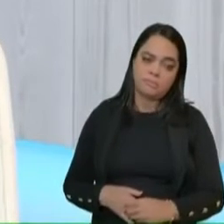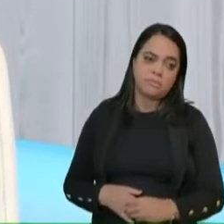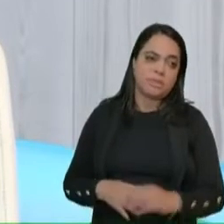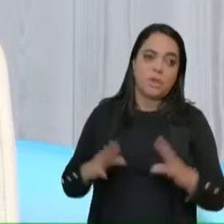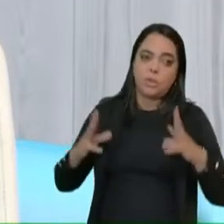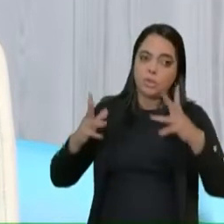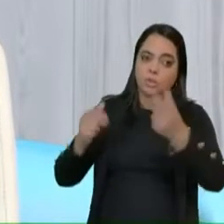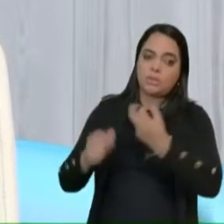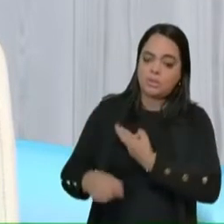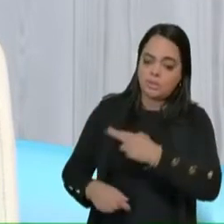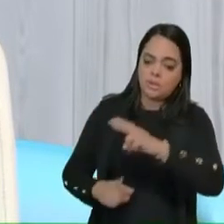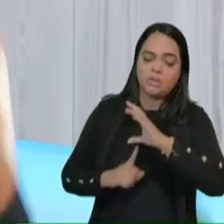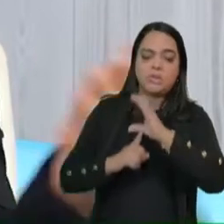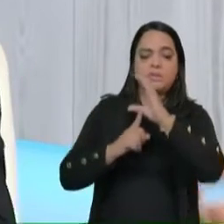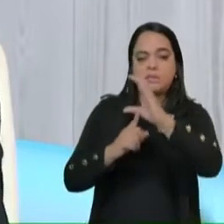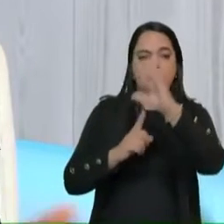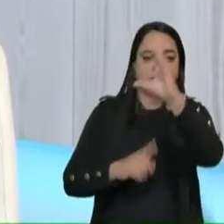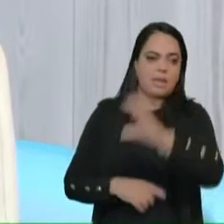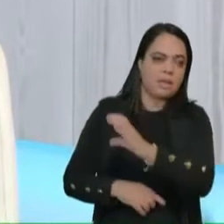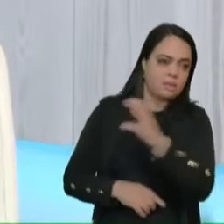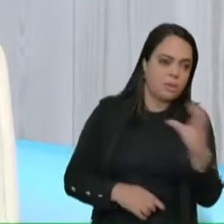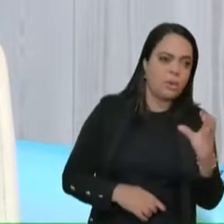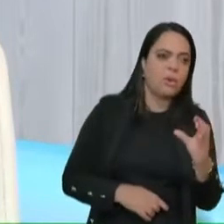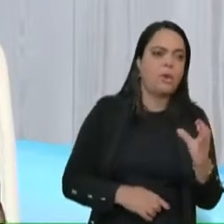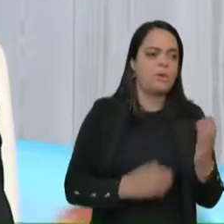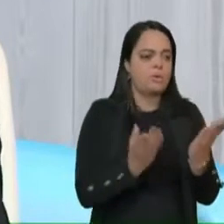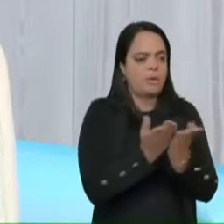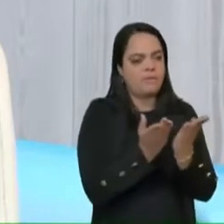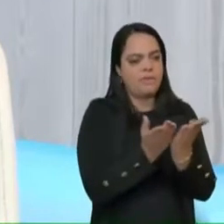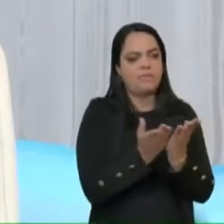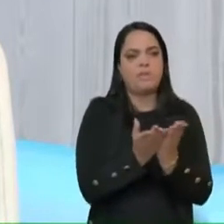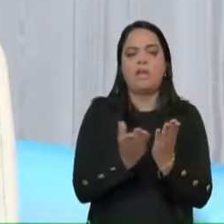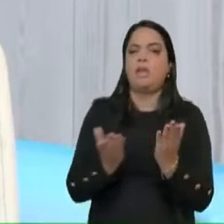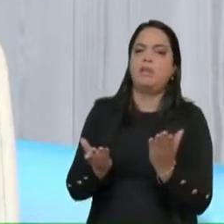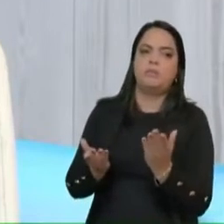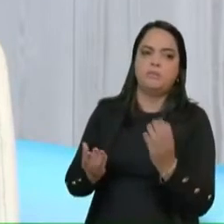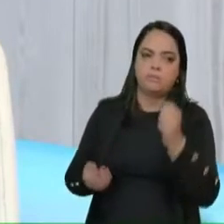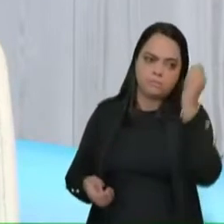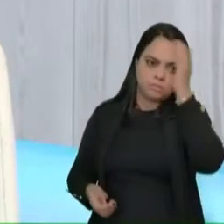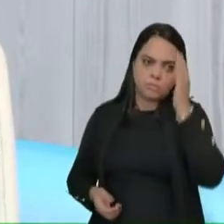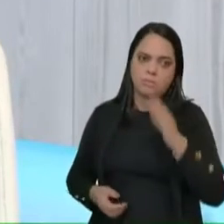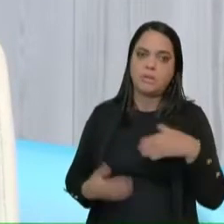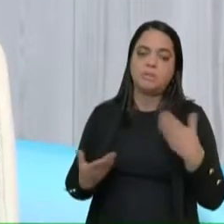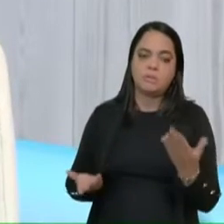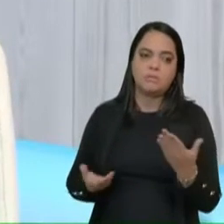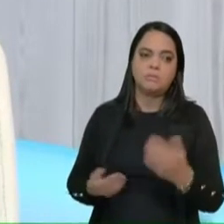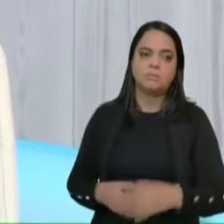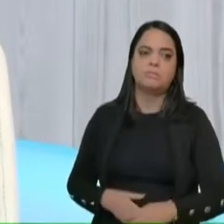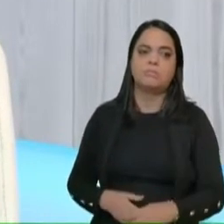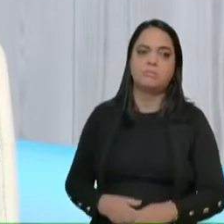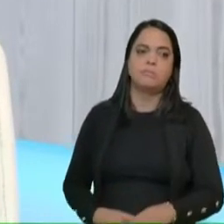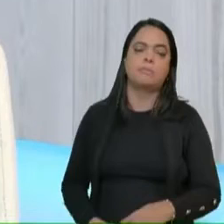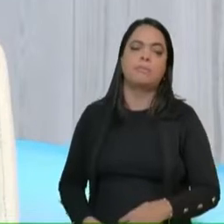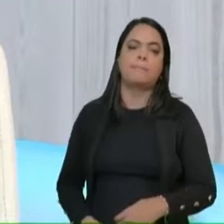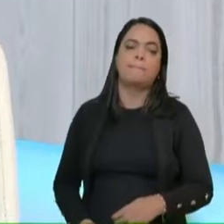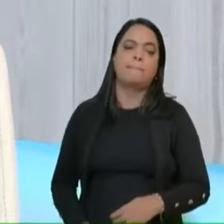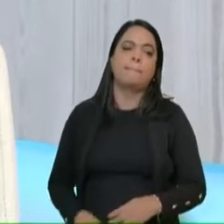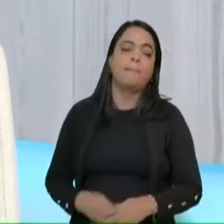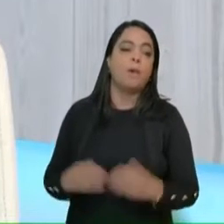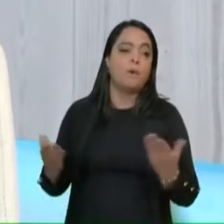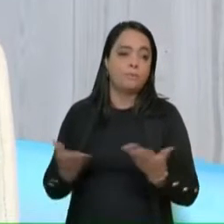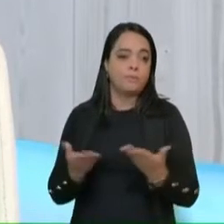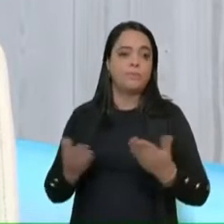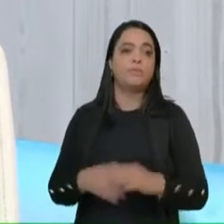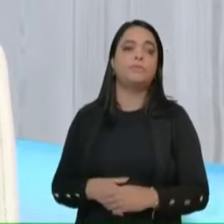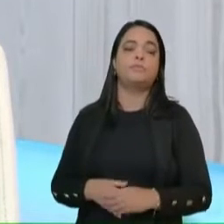religiões cristãs seja católico seja protestante evangélico né no Brasil Mais especificamente e hoje